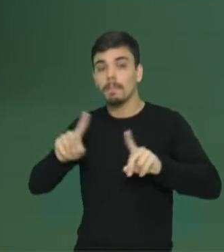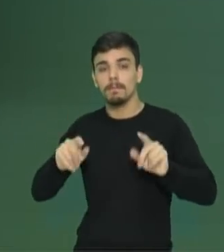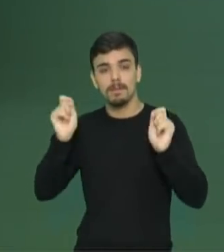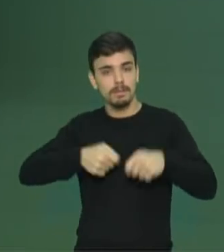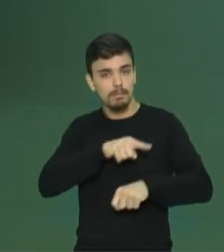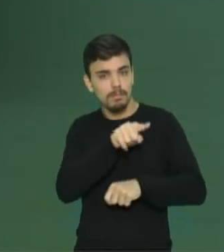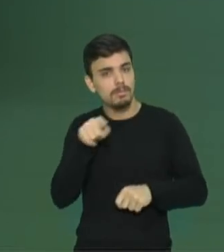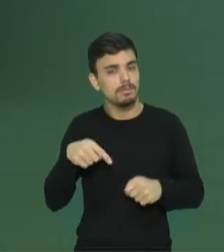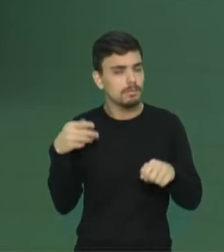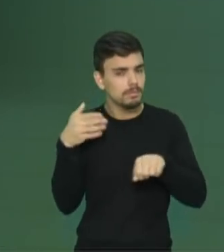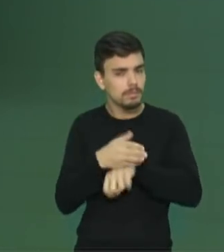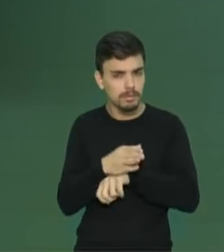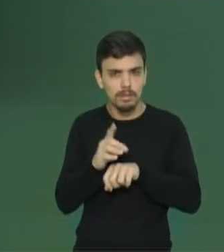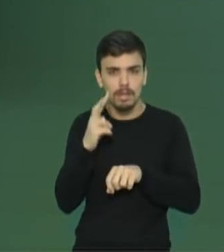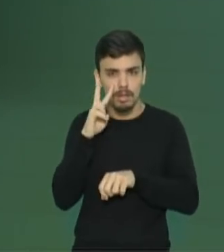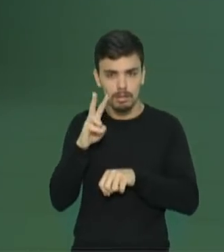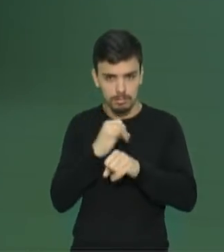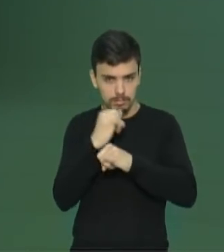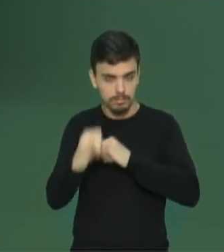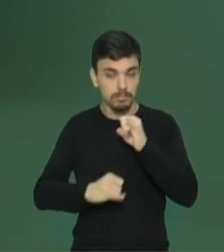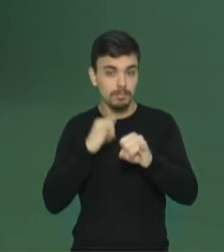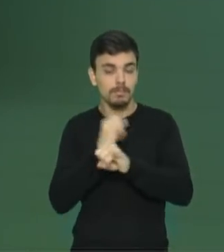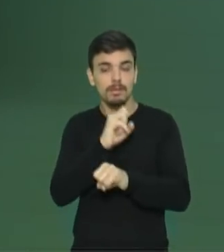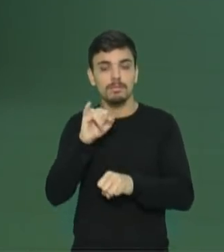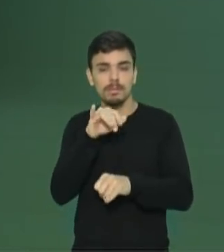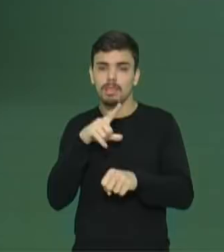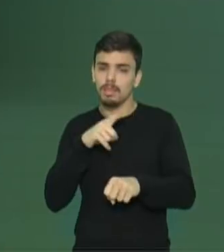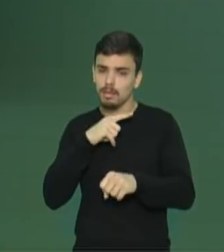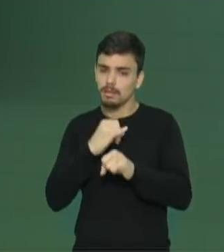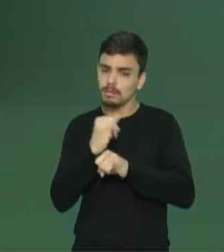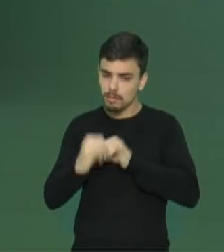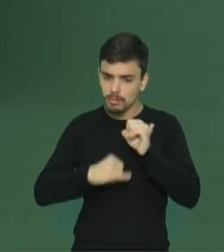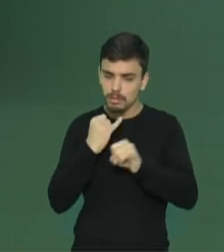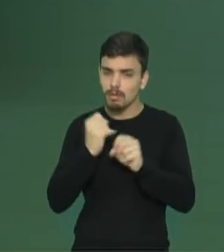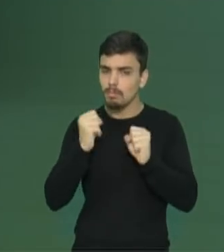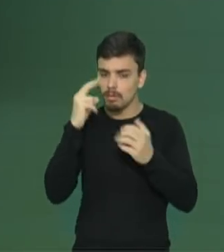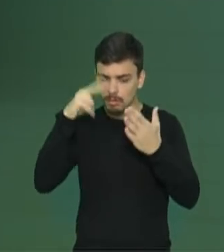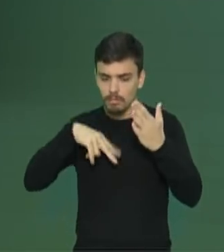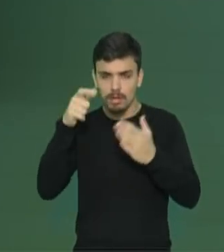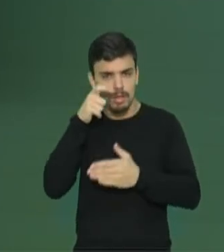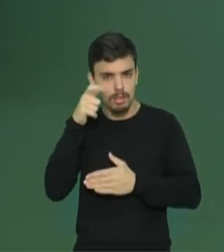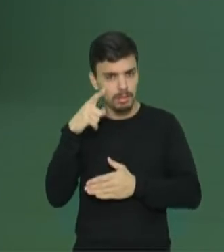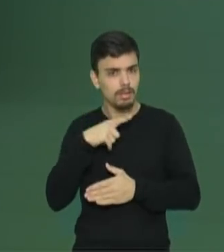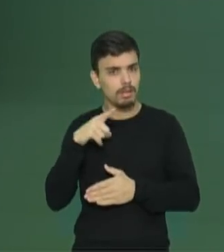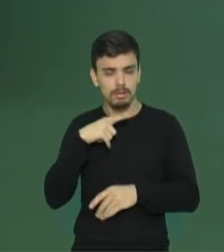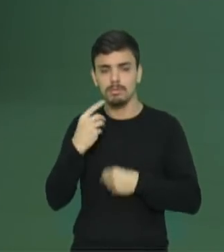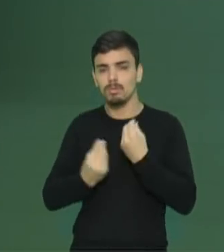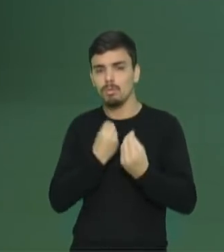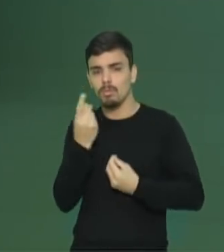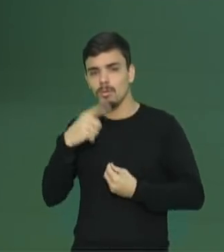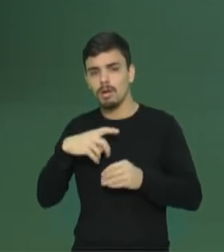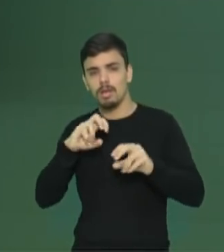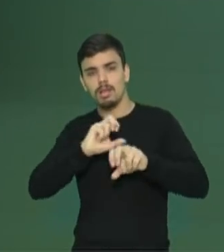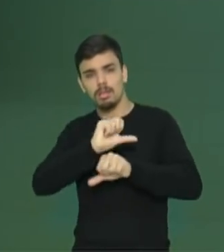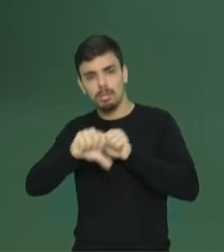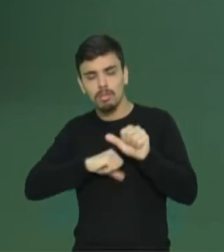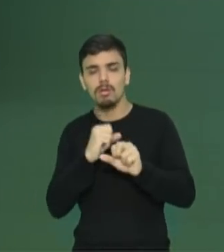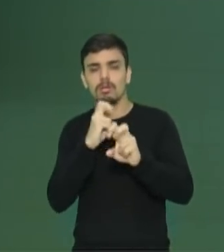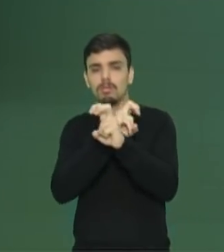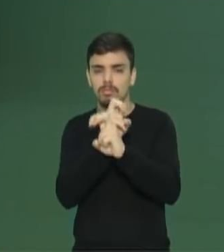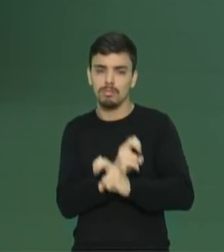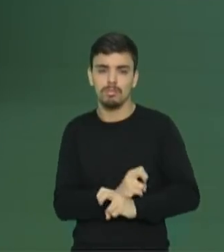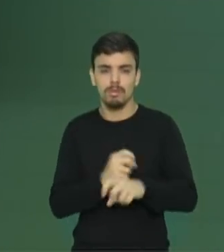acessível para você poder assistir lá. Então, quem tem acesso à internet, vai lá, assista, é bem interessante ver. Ele trocando o esqueleto, tem todos os passos, o